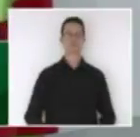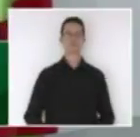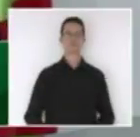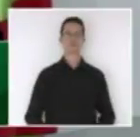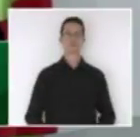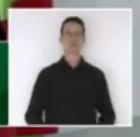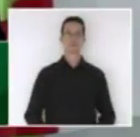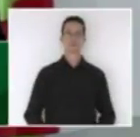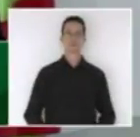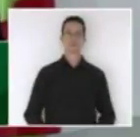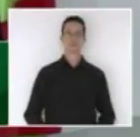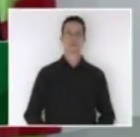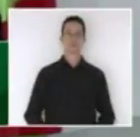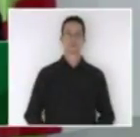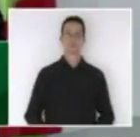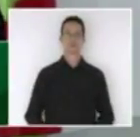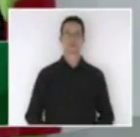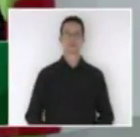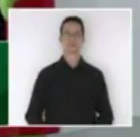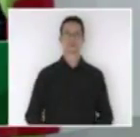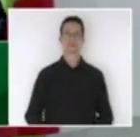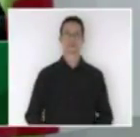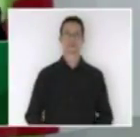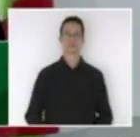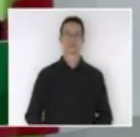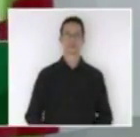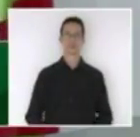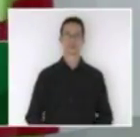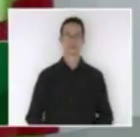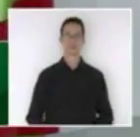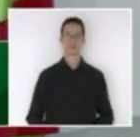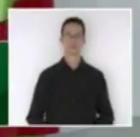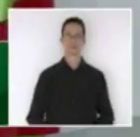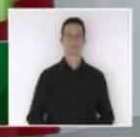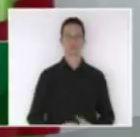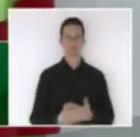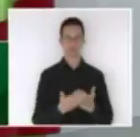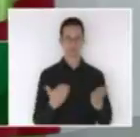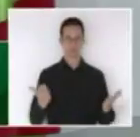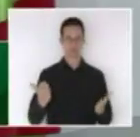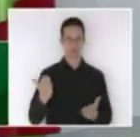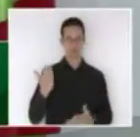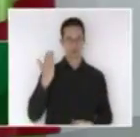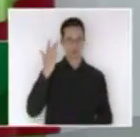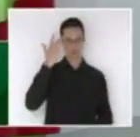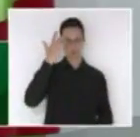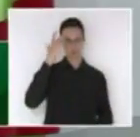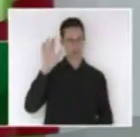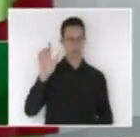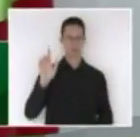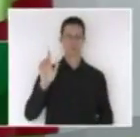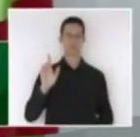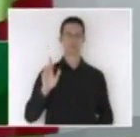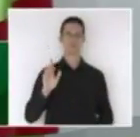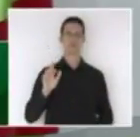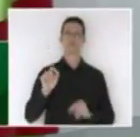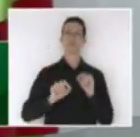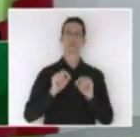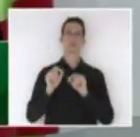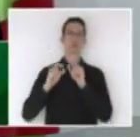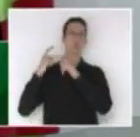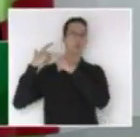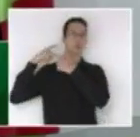A gente que ainda não sabe o que o tradicionalismo significa, às vezes por maldade o